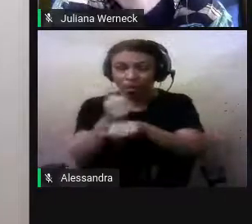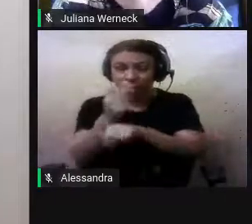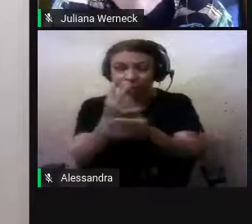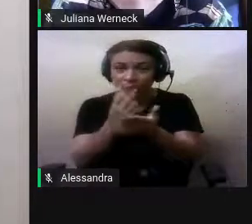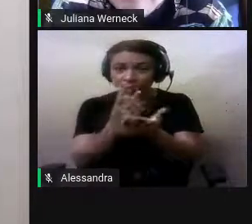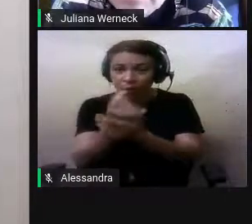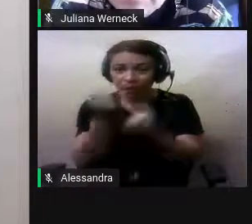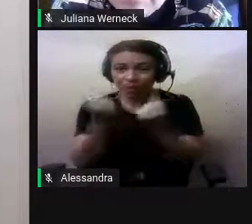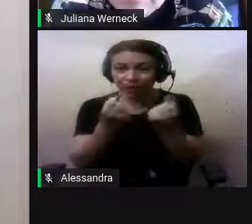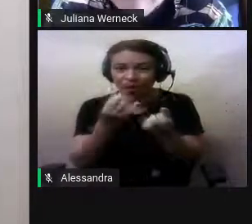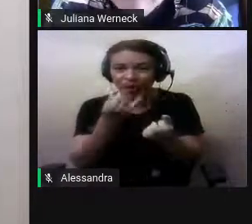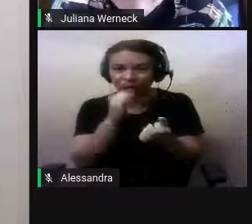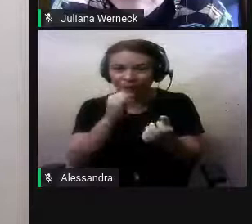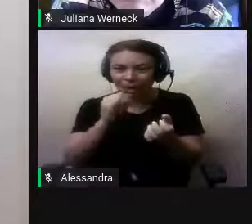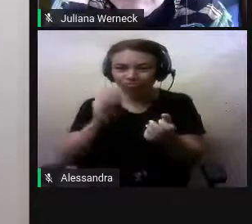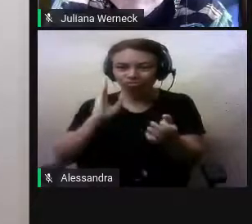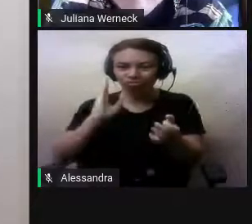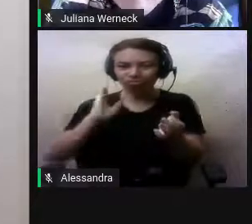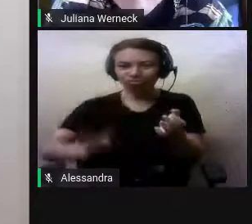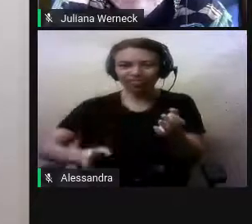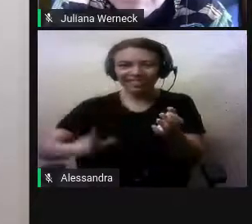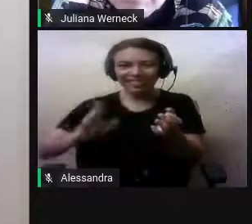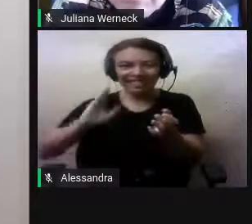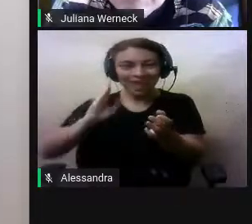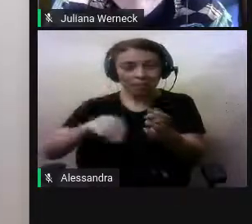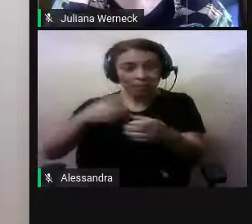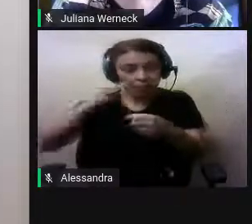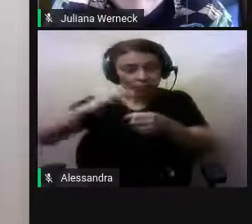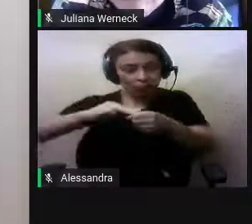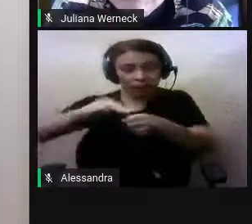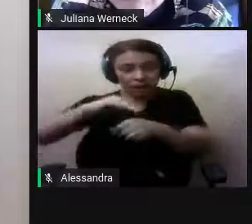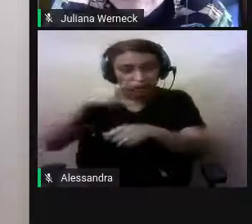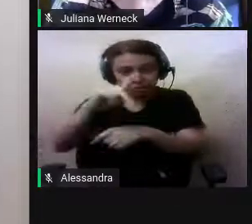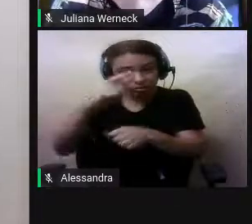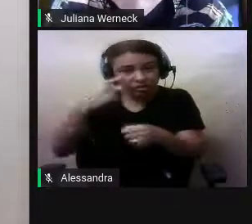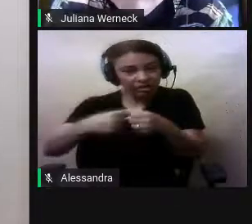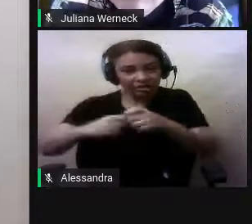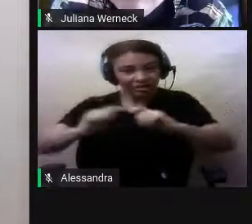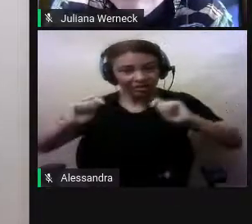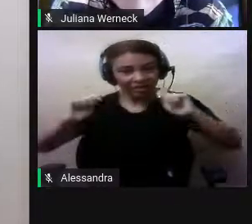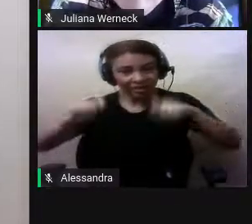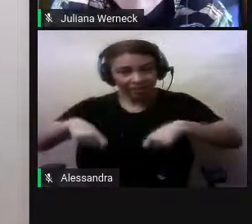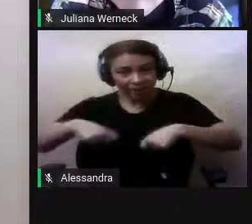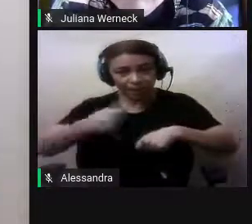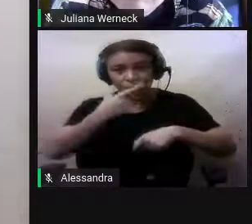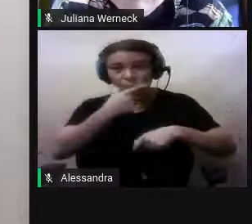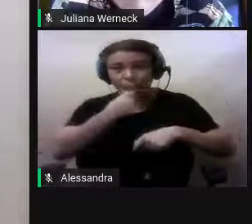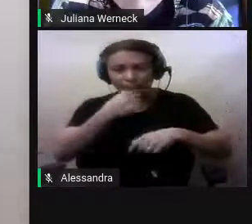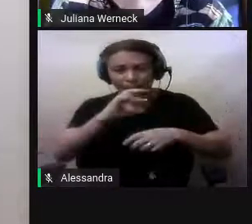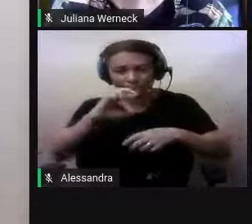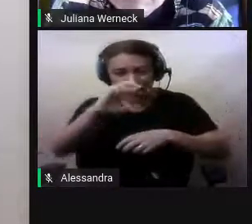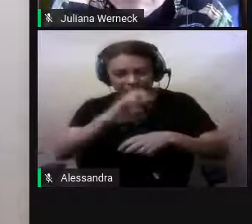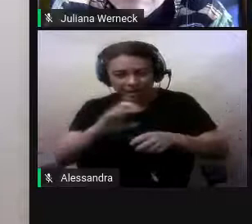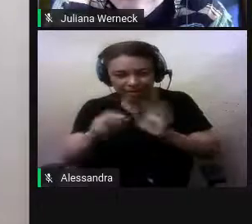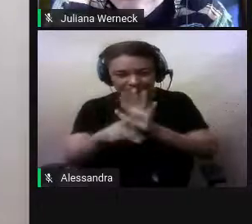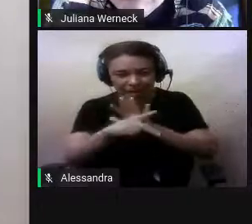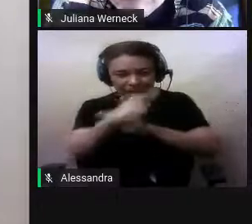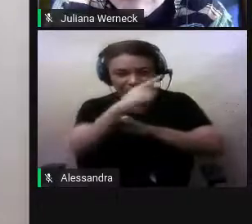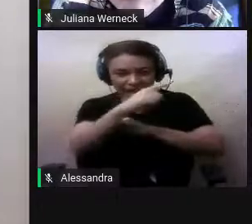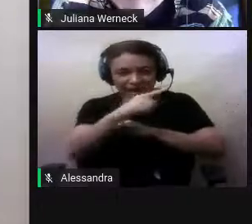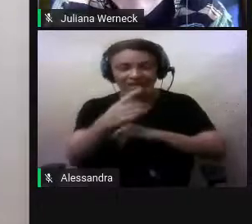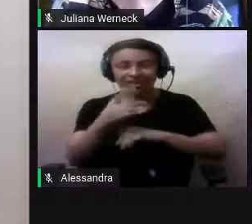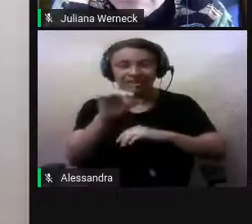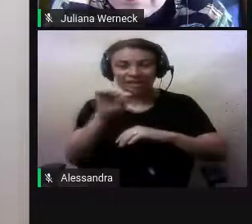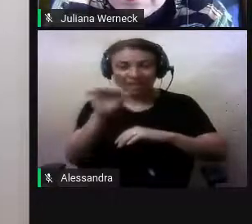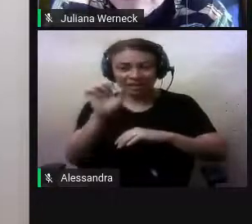e dá entrada na sua carteira de motorista, pode ser lá no seu município mesmo. Aí o perito do Detran vai falar qual adaptação que tem que fazer no carro. Aí